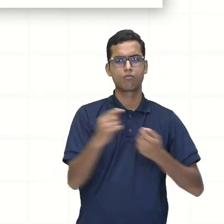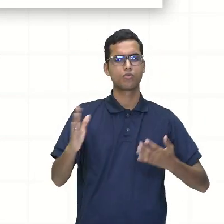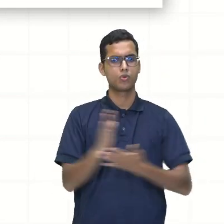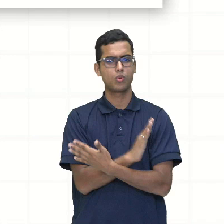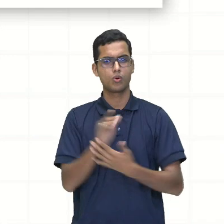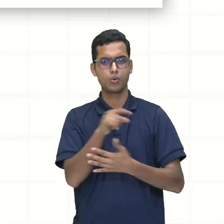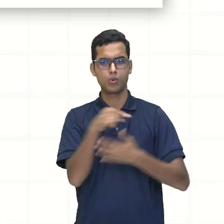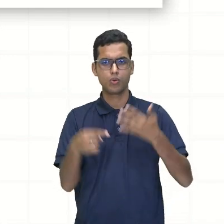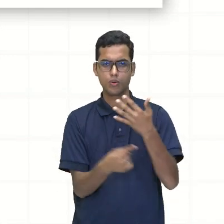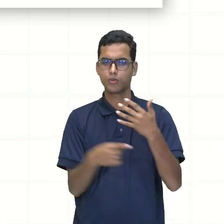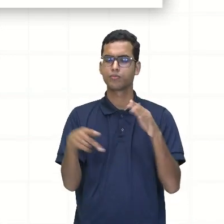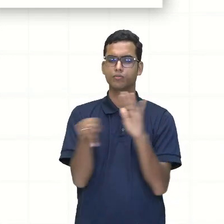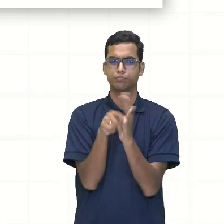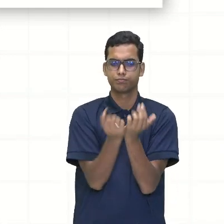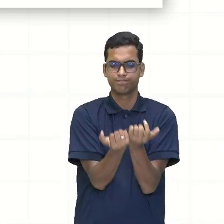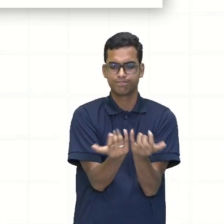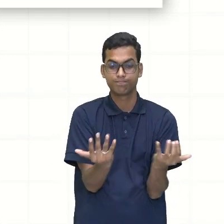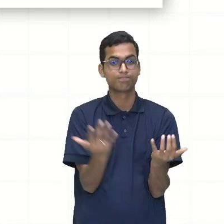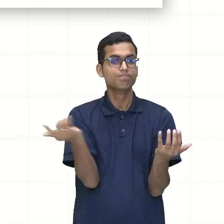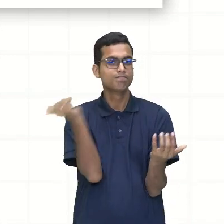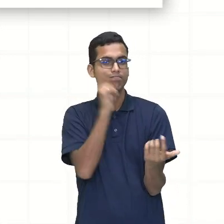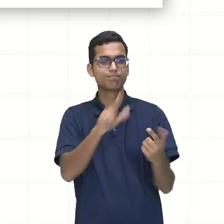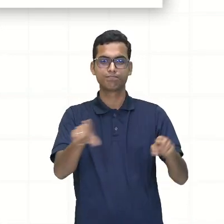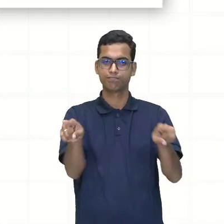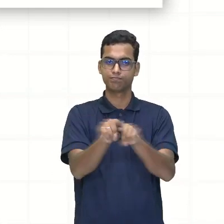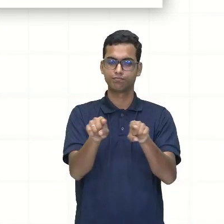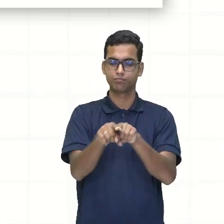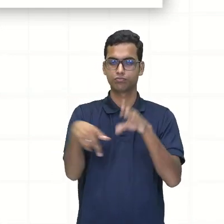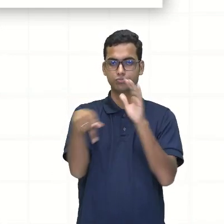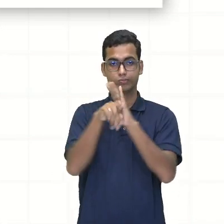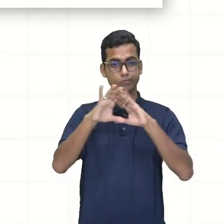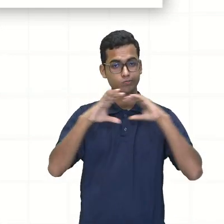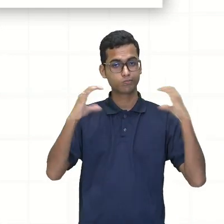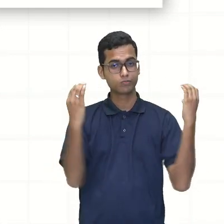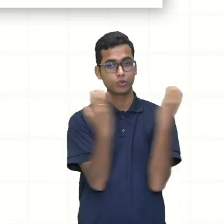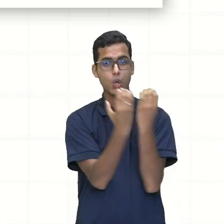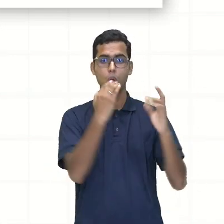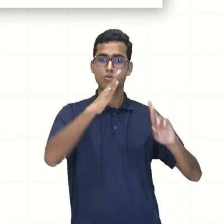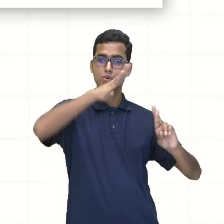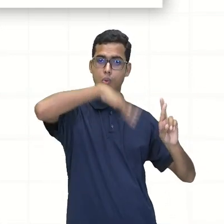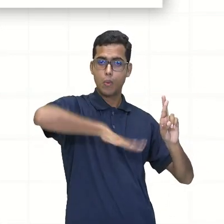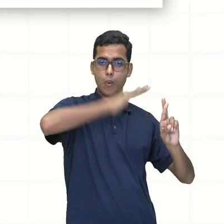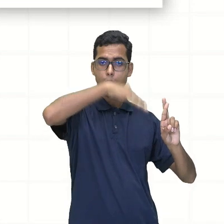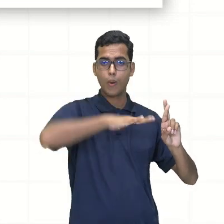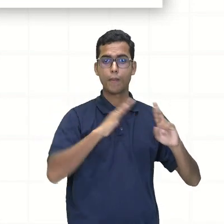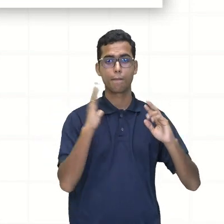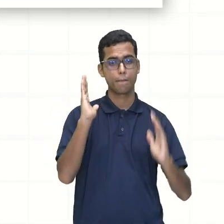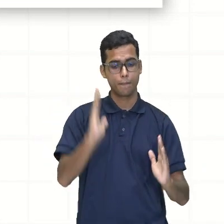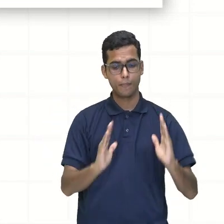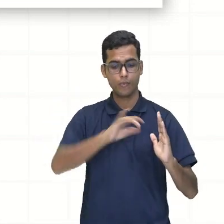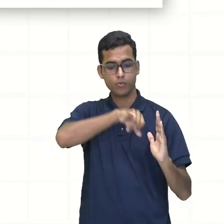alguns produtos vegetais. Então, as comunidades ribeirinhas aproveitam esse período